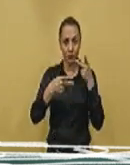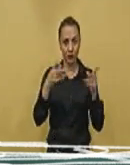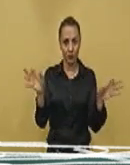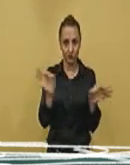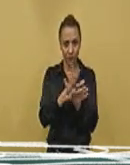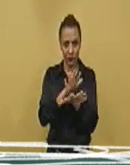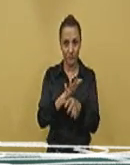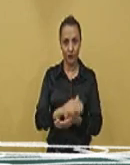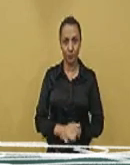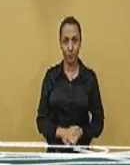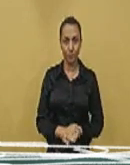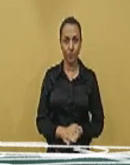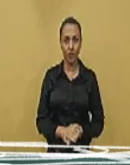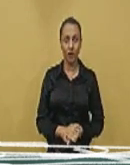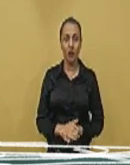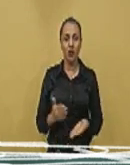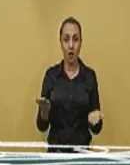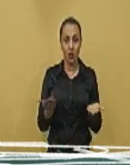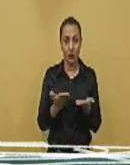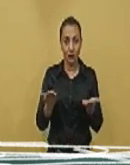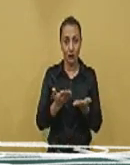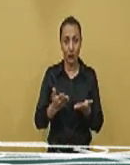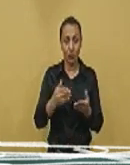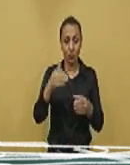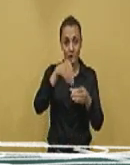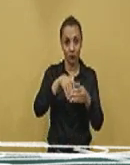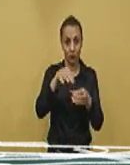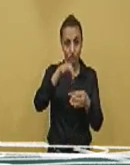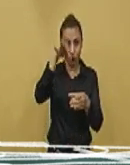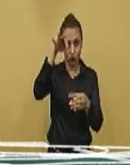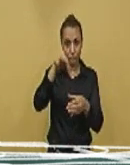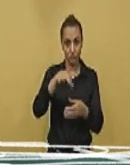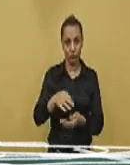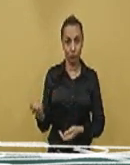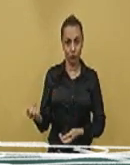encerramento. Nós vamos realizar um novo sorteio.